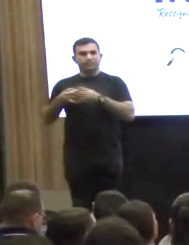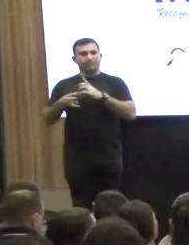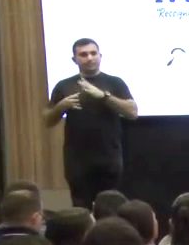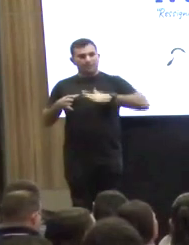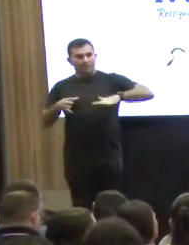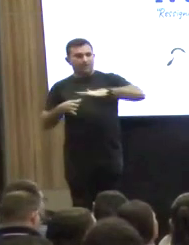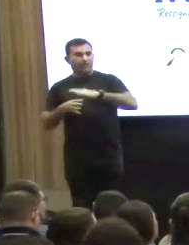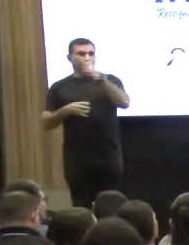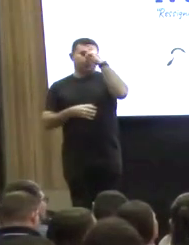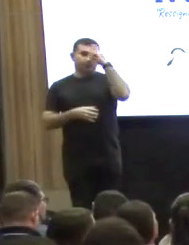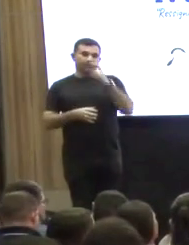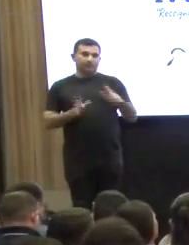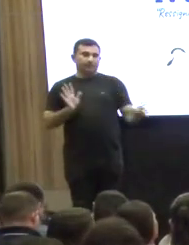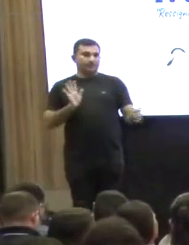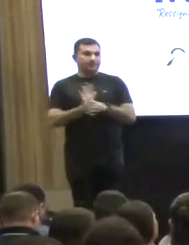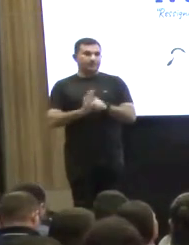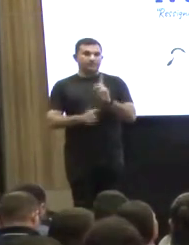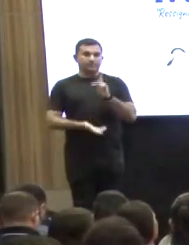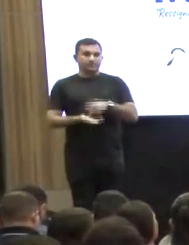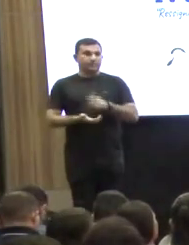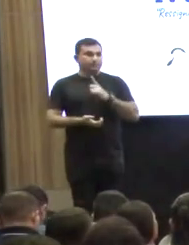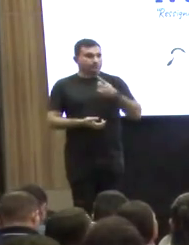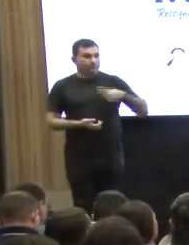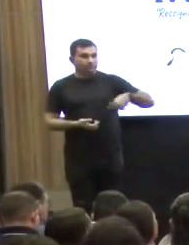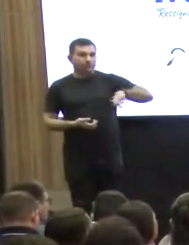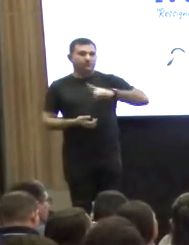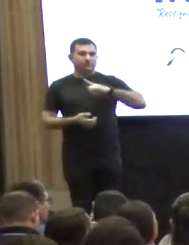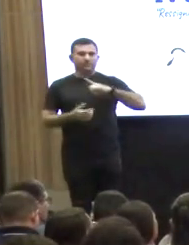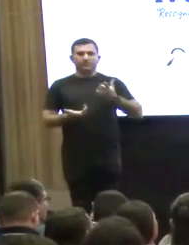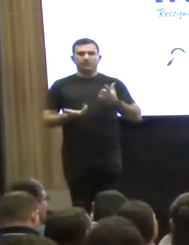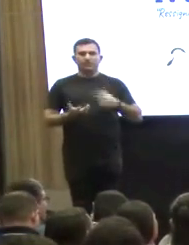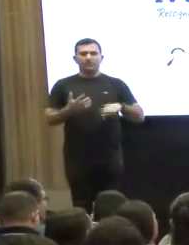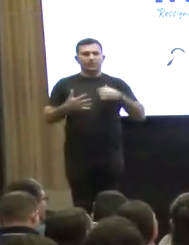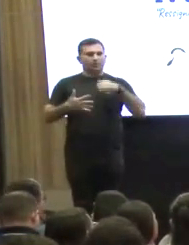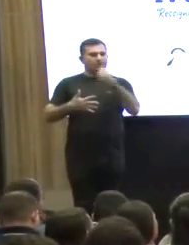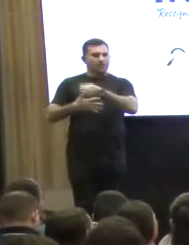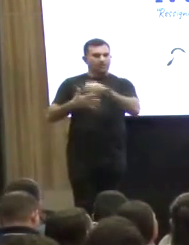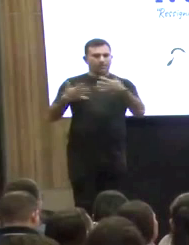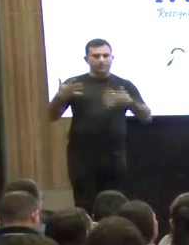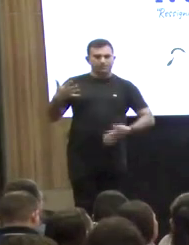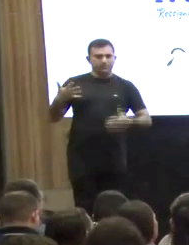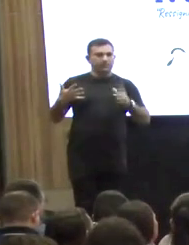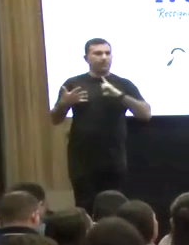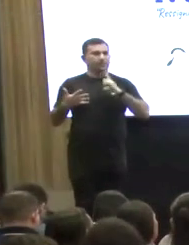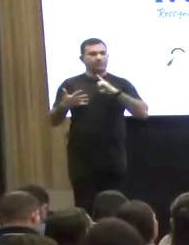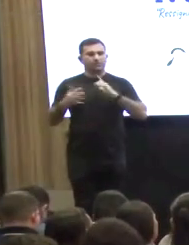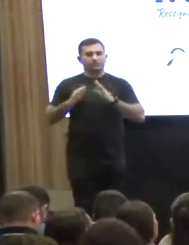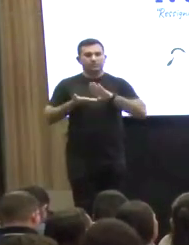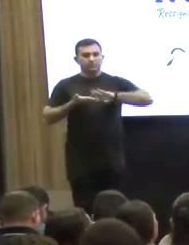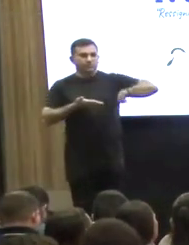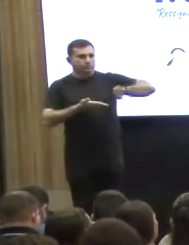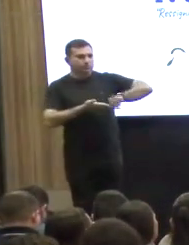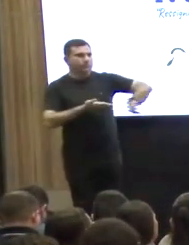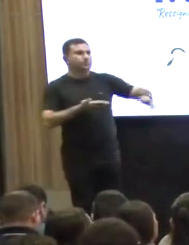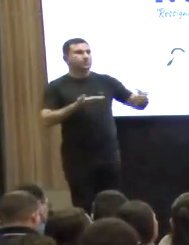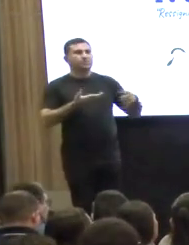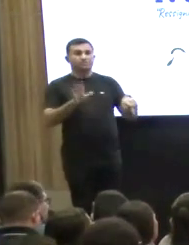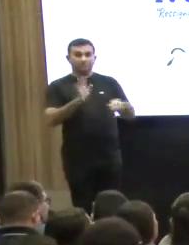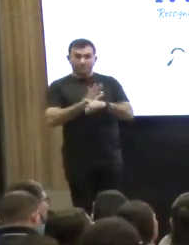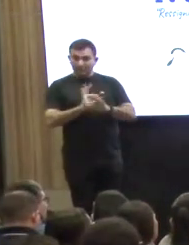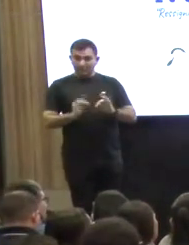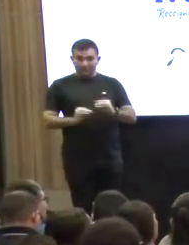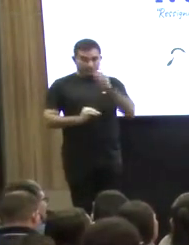É próprio da cultura organizar, é próprio da cultura classificar, é próprio da cultura distinguir. Isso